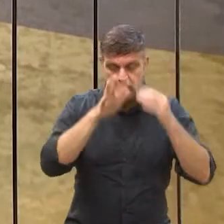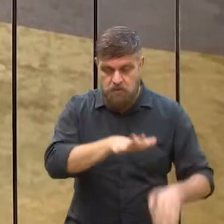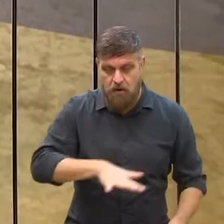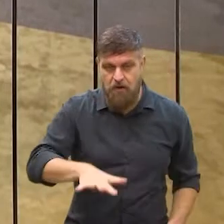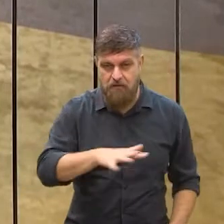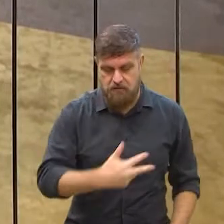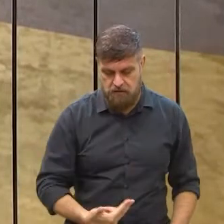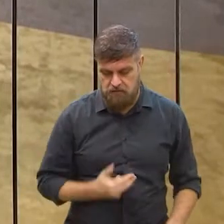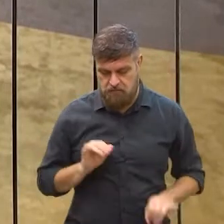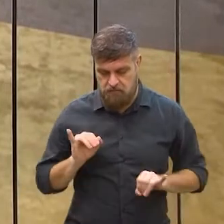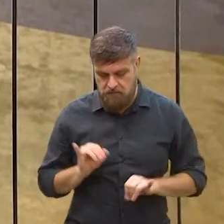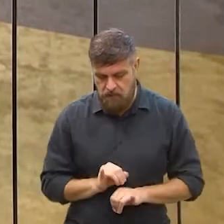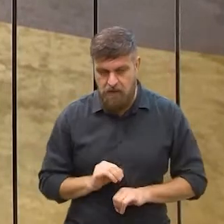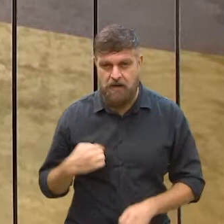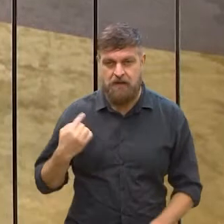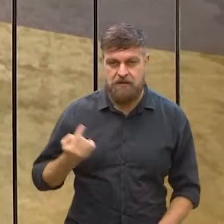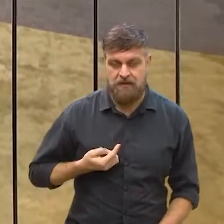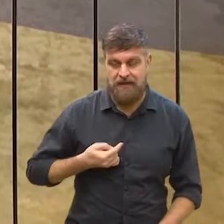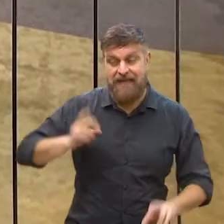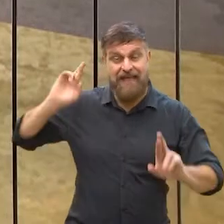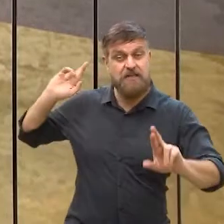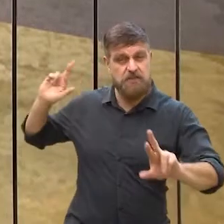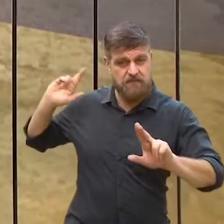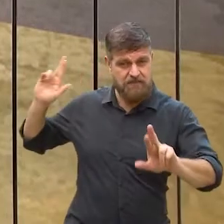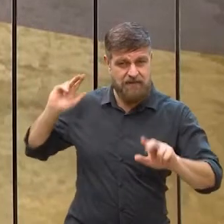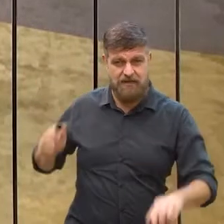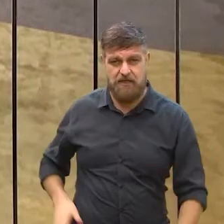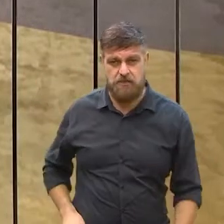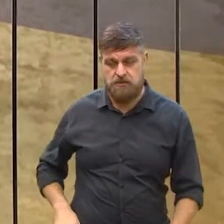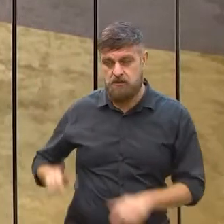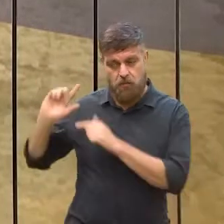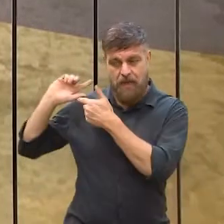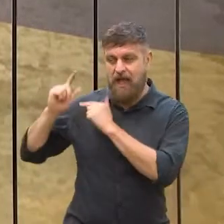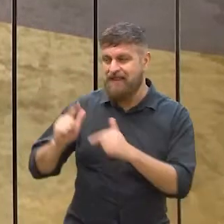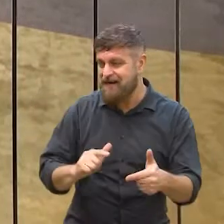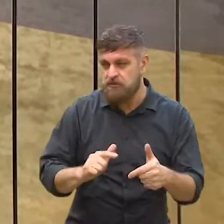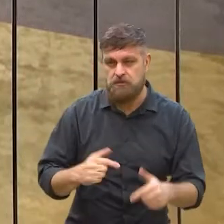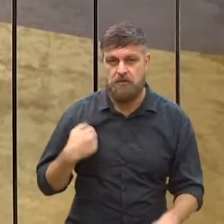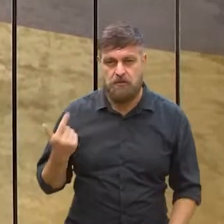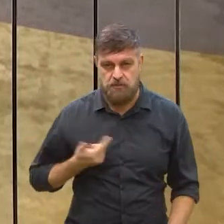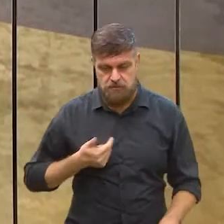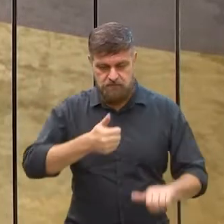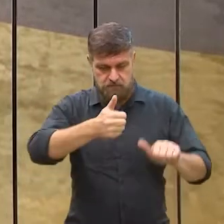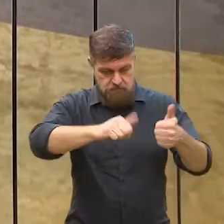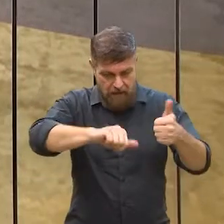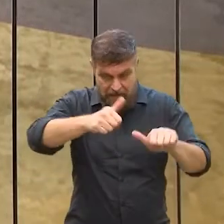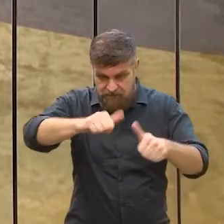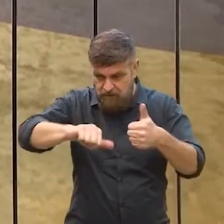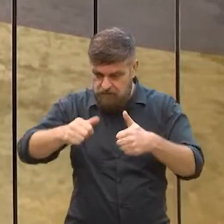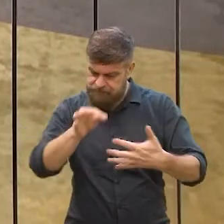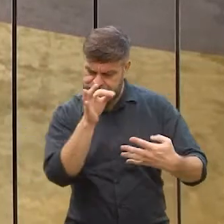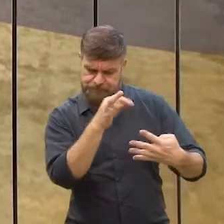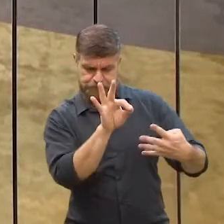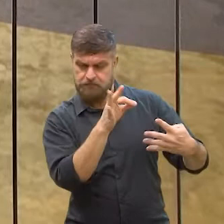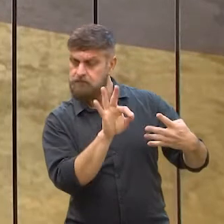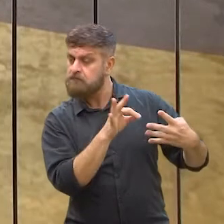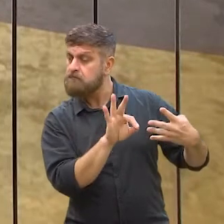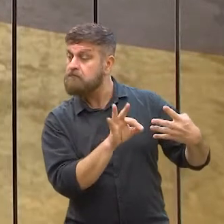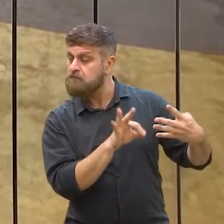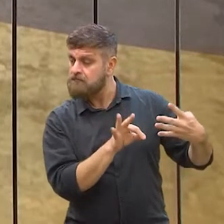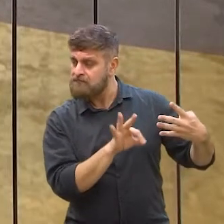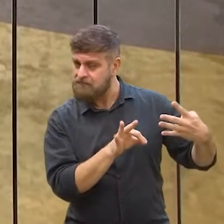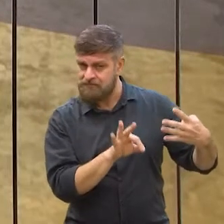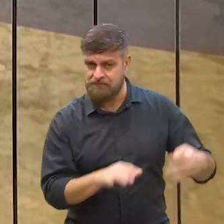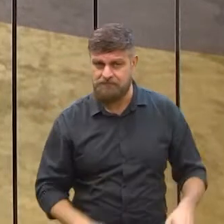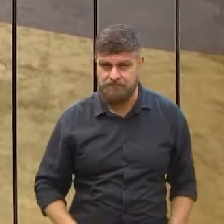não faz o processo terapêutico como de praxe, né, semanal. Nós fazemos avaliações, porque inicialmente, quando ele é